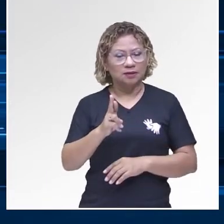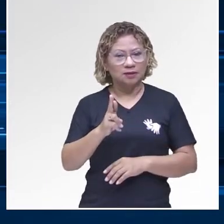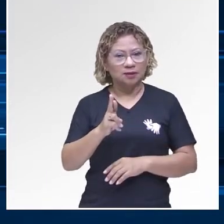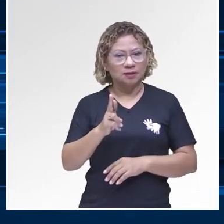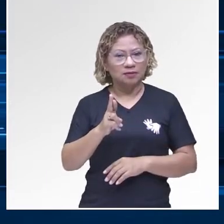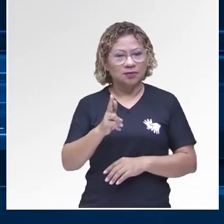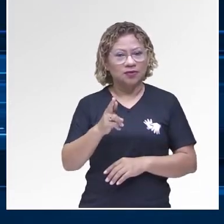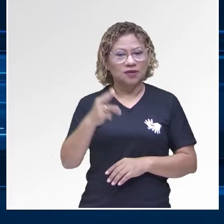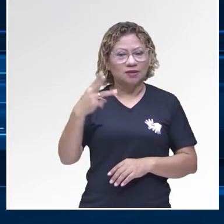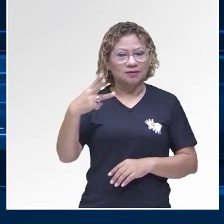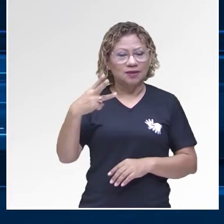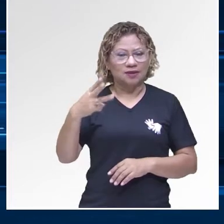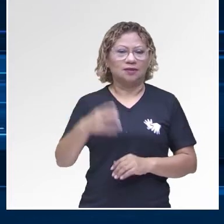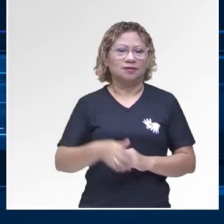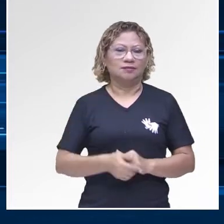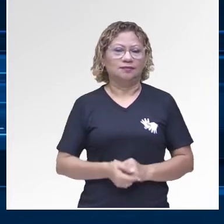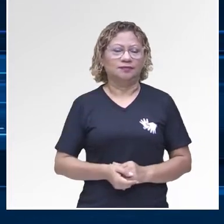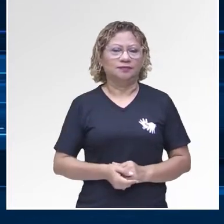é a nossa